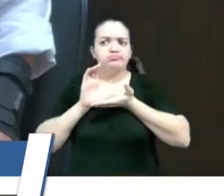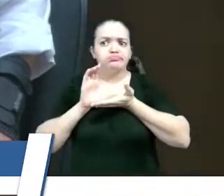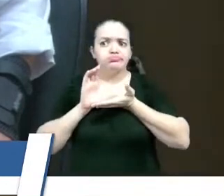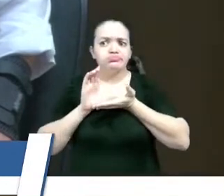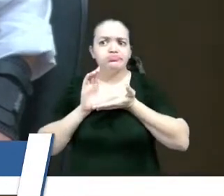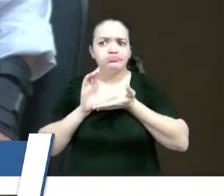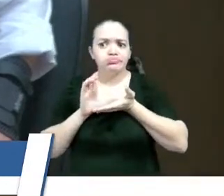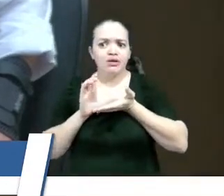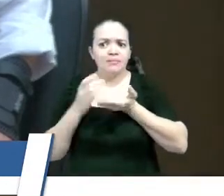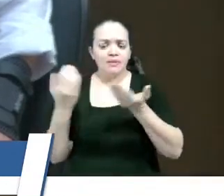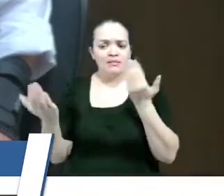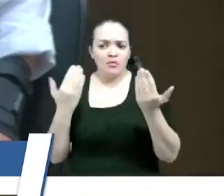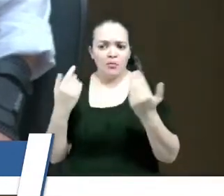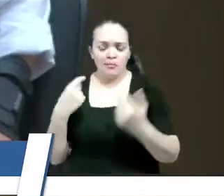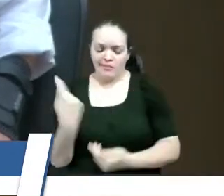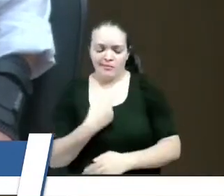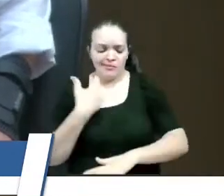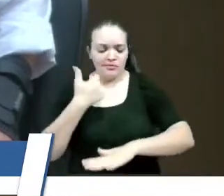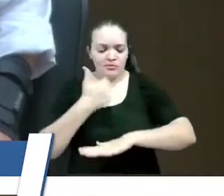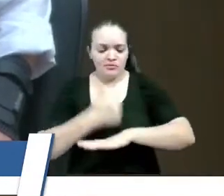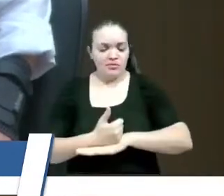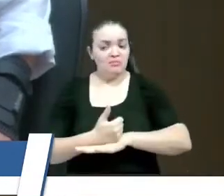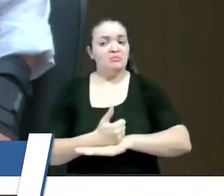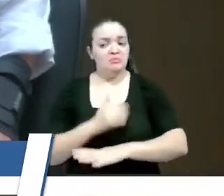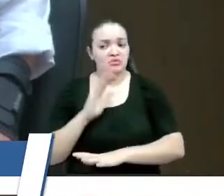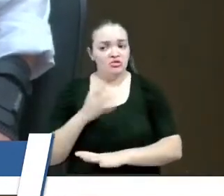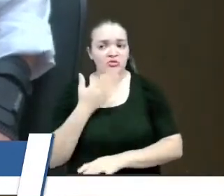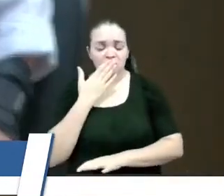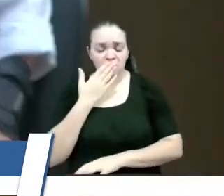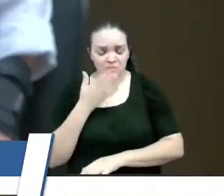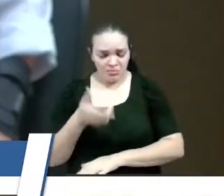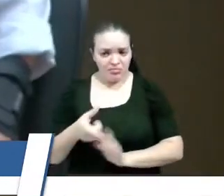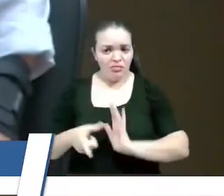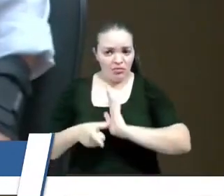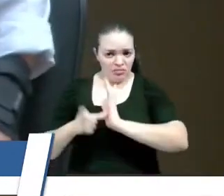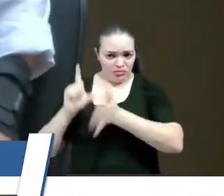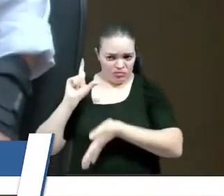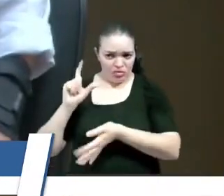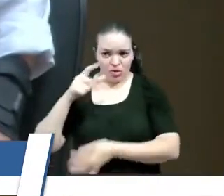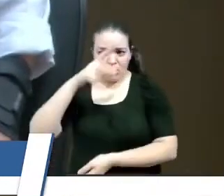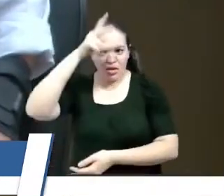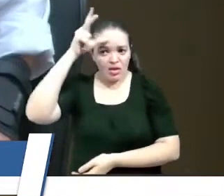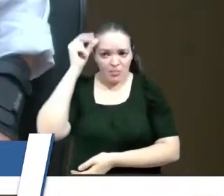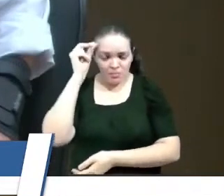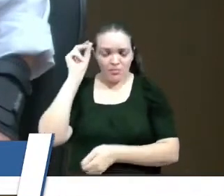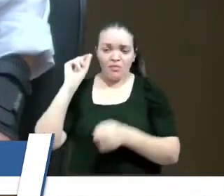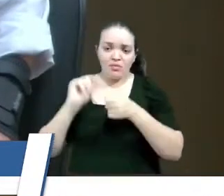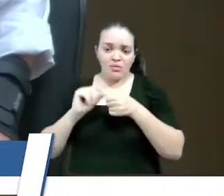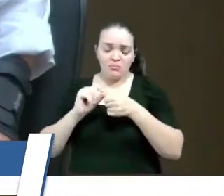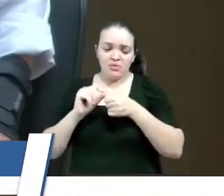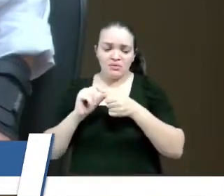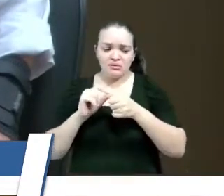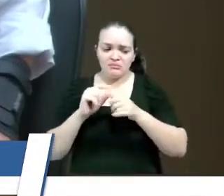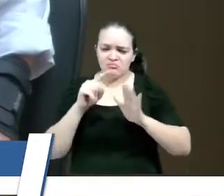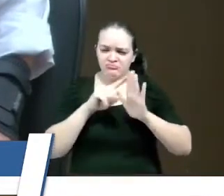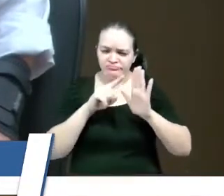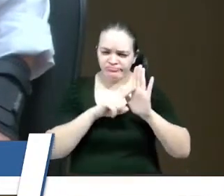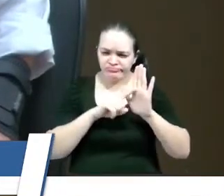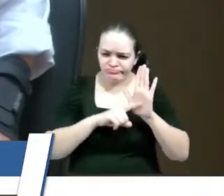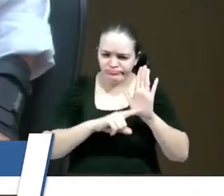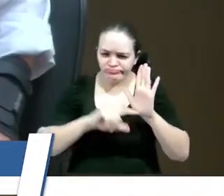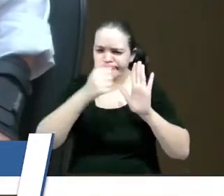que a nossa. Eu já solicitei que a Prefeitura tinha que fazer alguns levantamentos técnicos